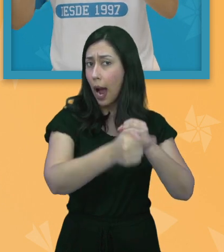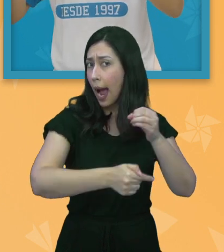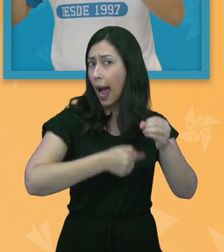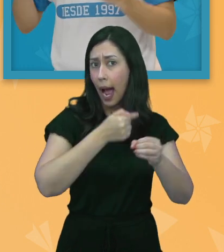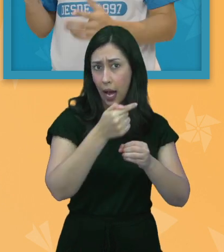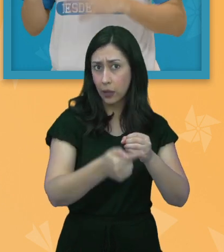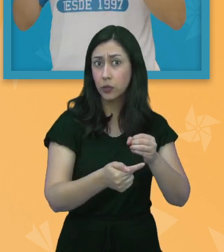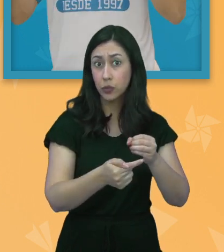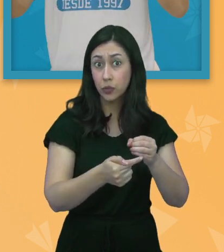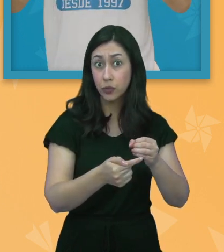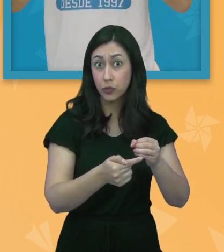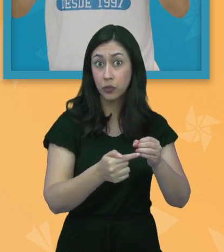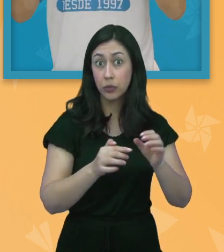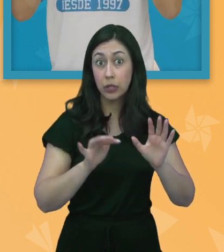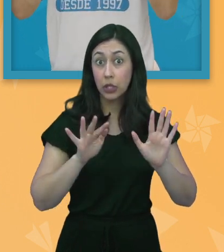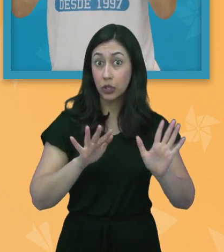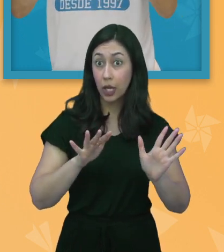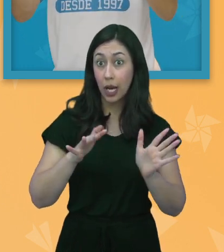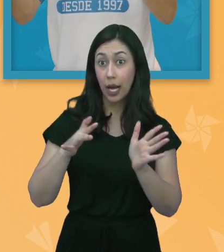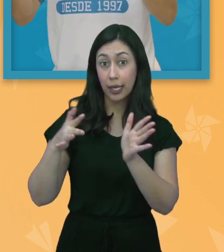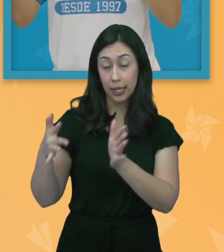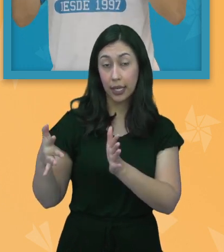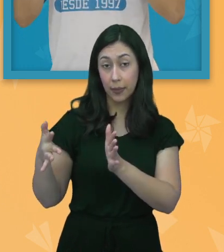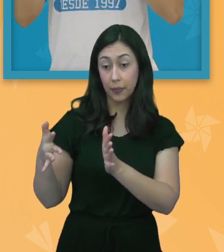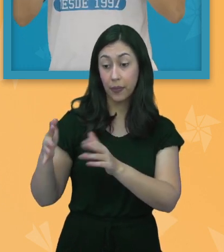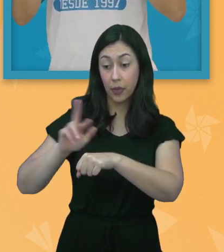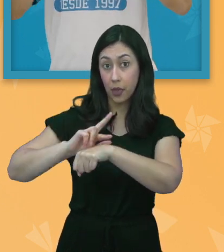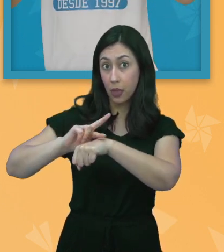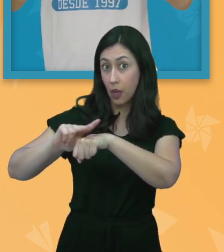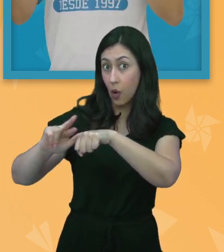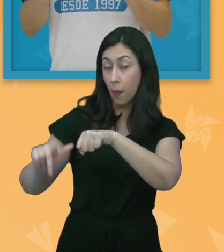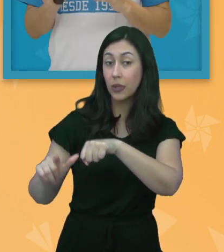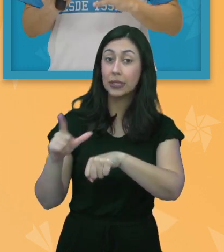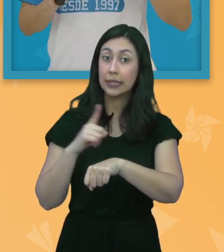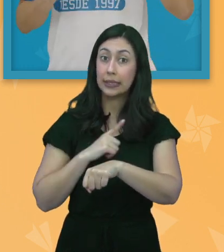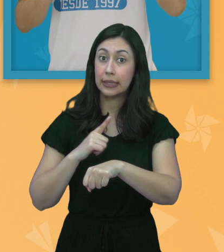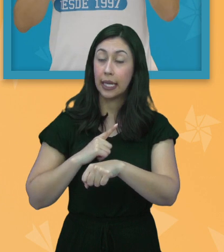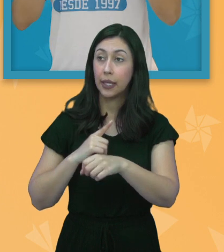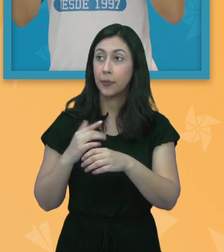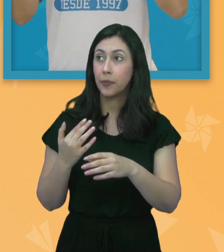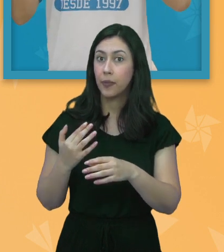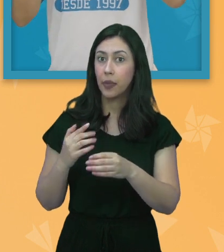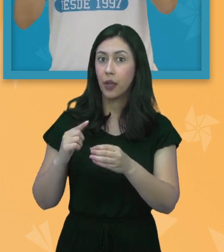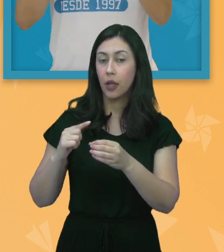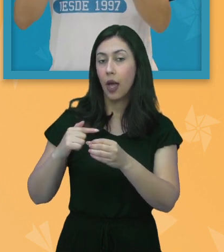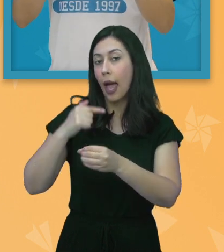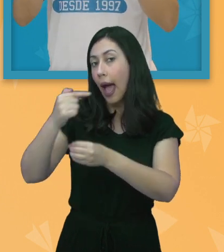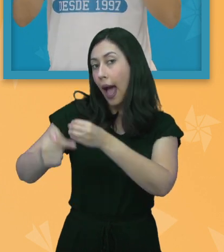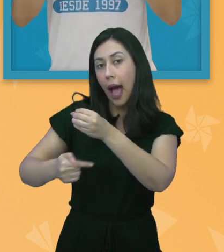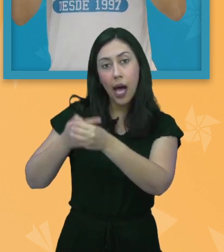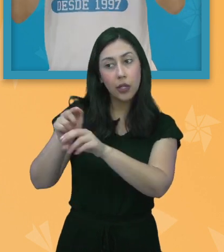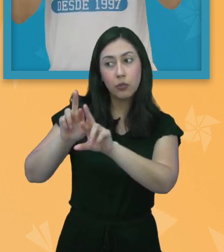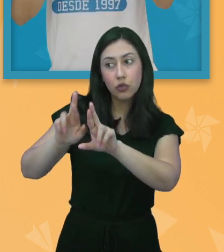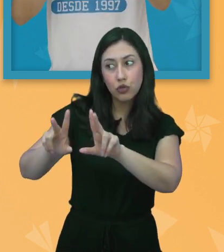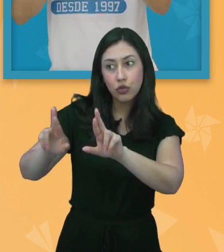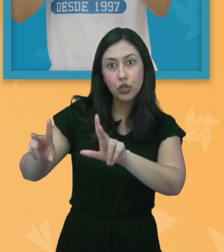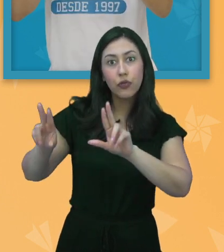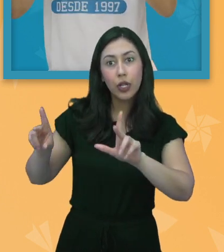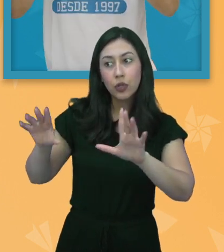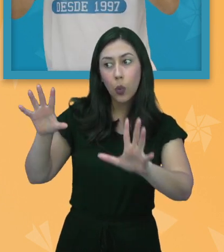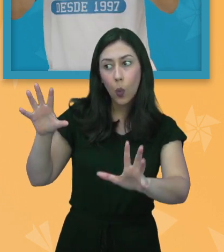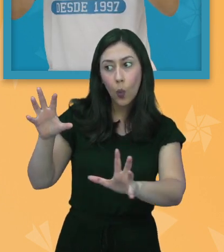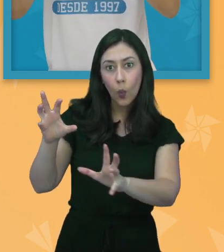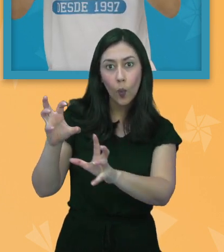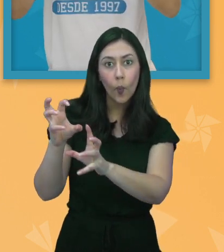tabela periódica. Já uma substância composta, ela é uma substância que é formada por mais de um átomo